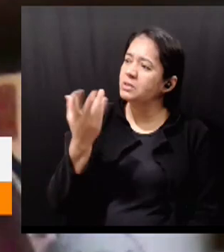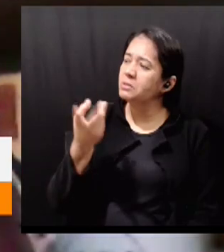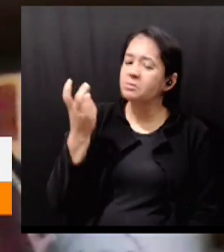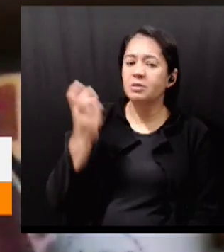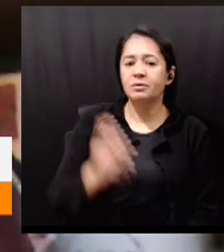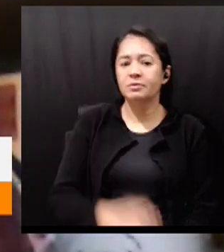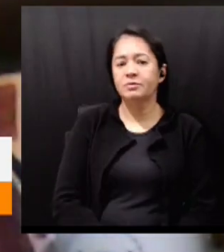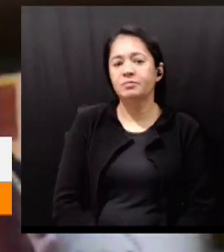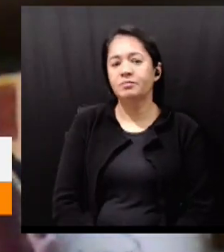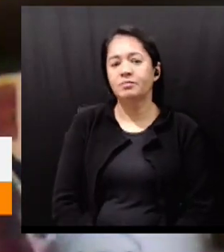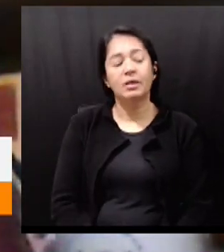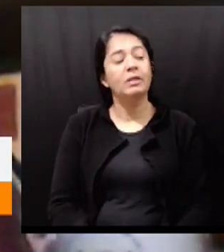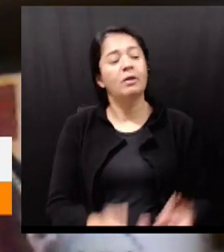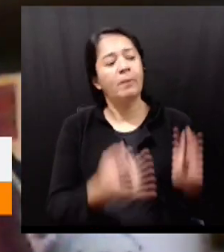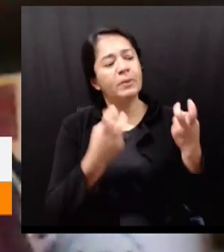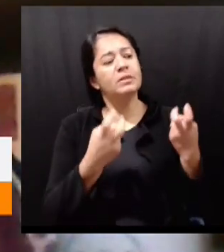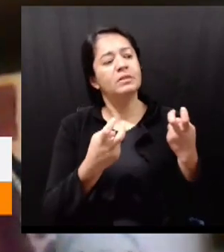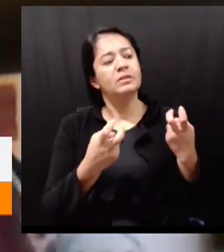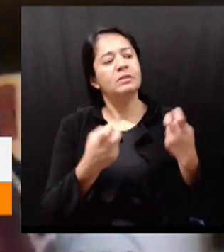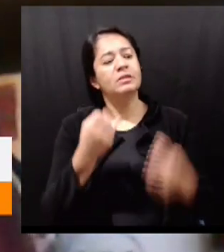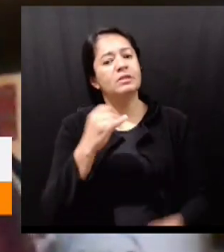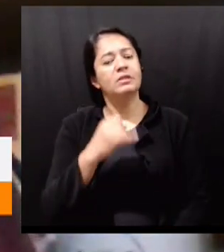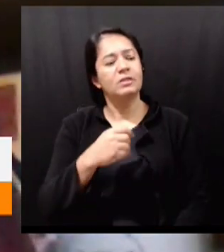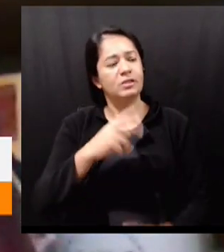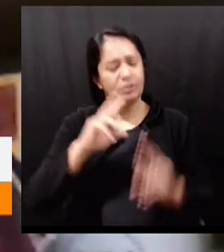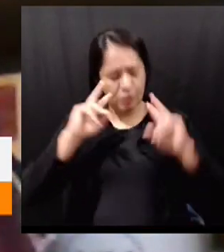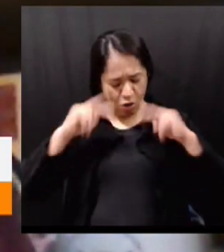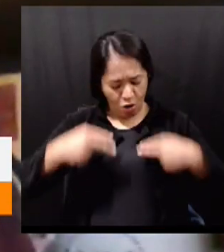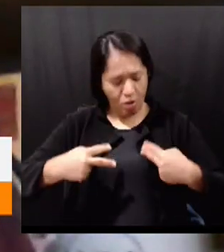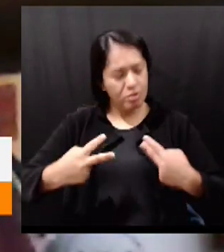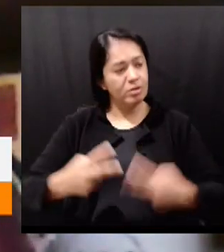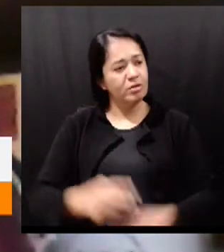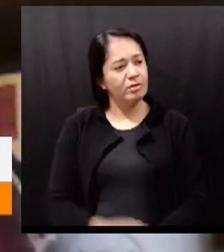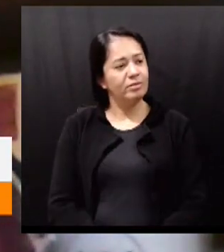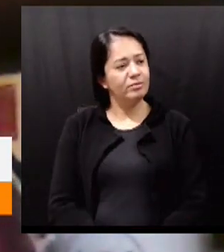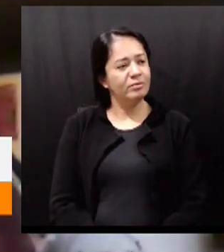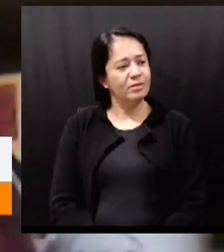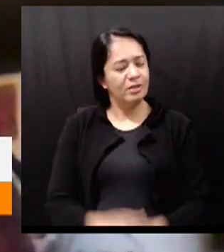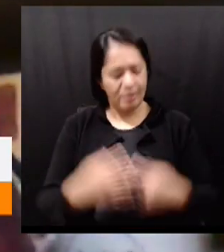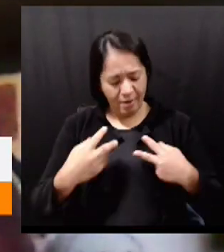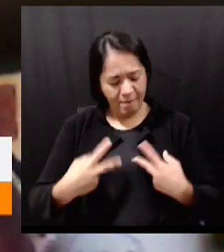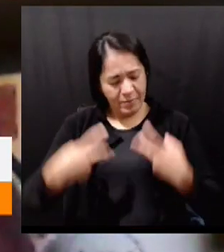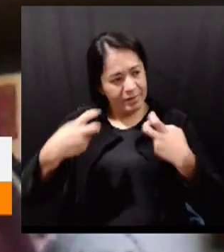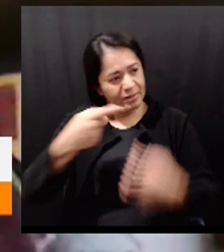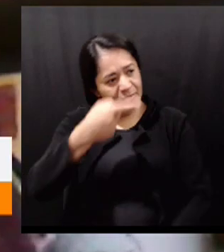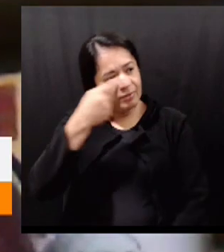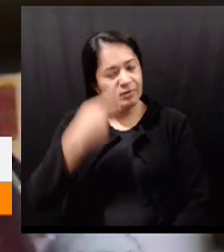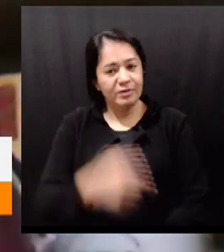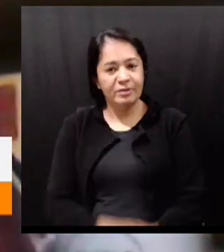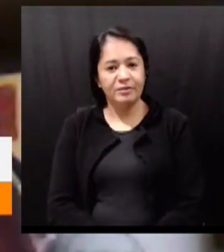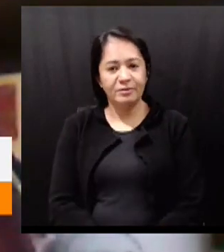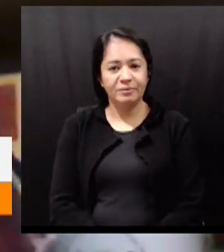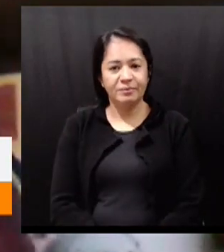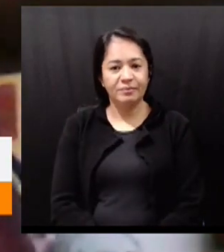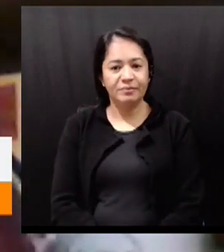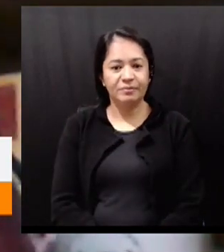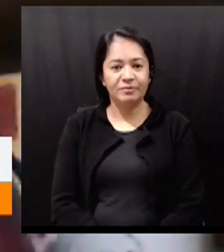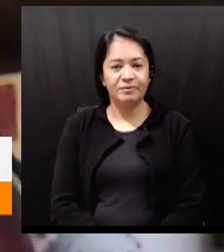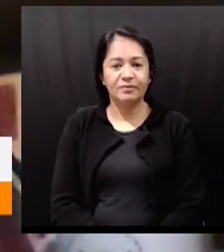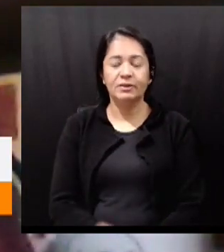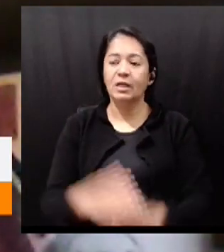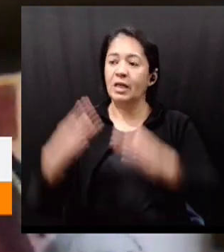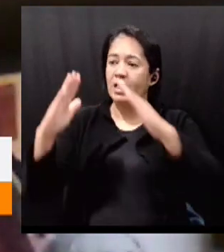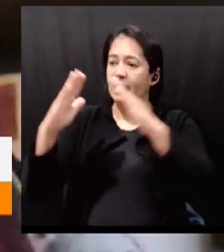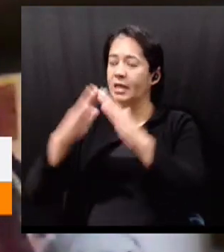perceba, se olhe, se perceba. Chegou em casa, não precisa